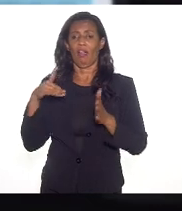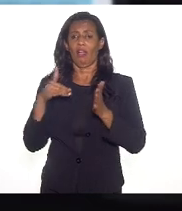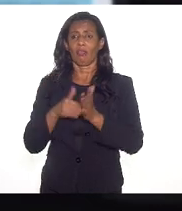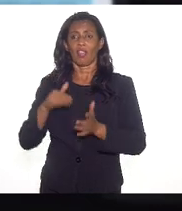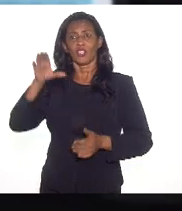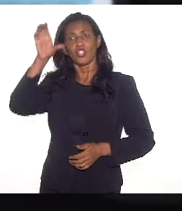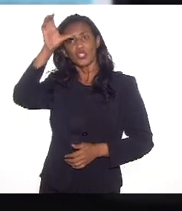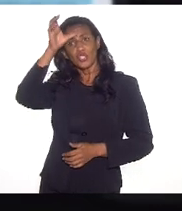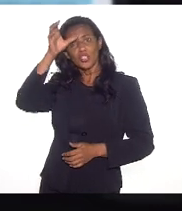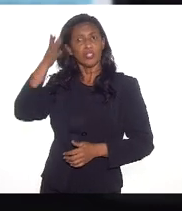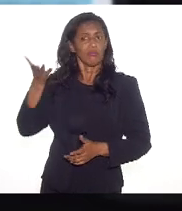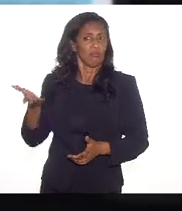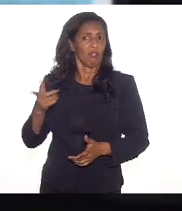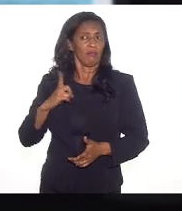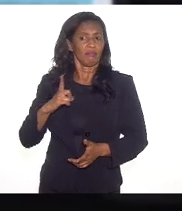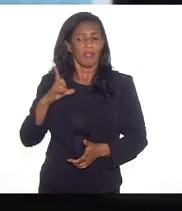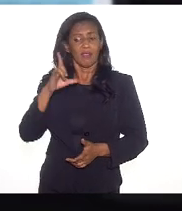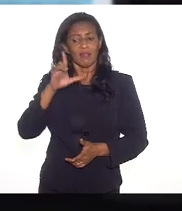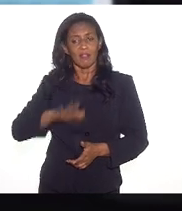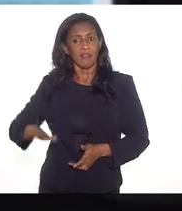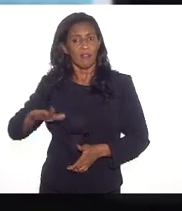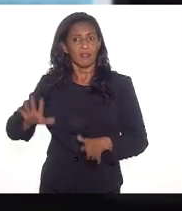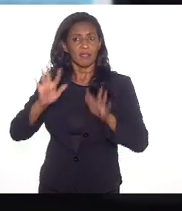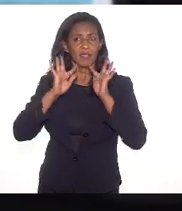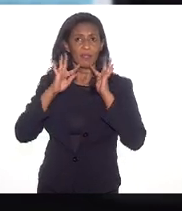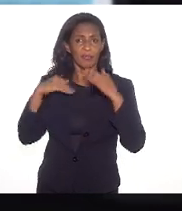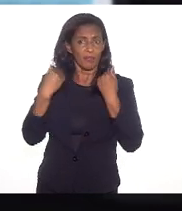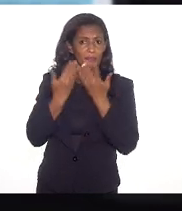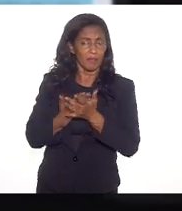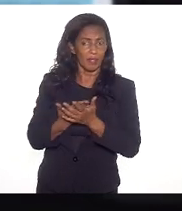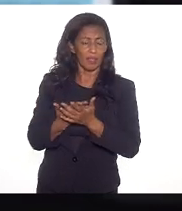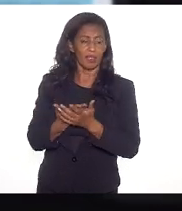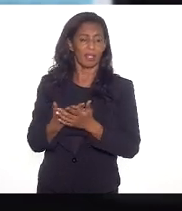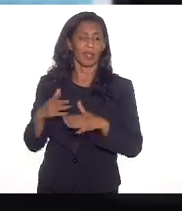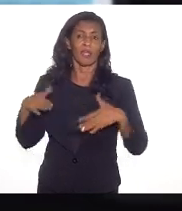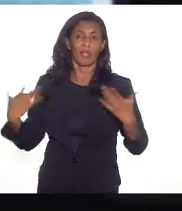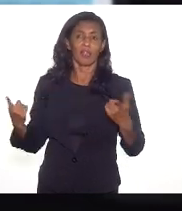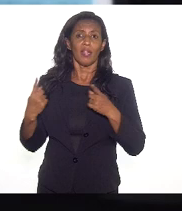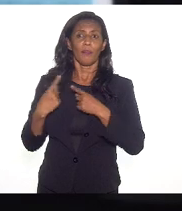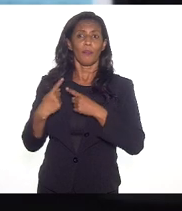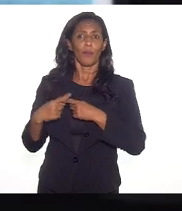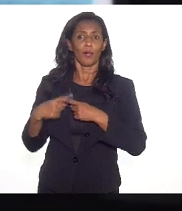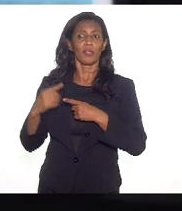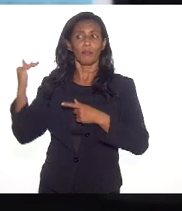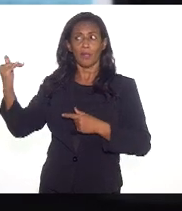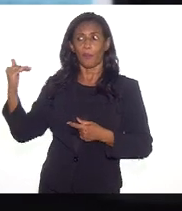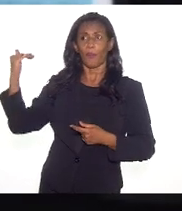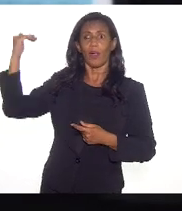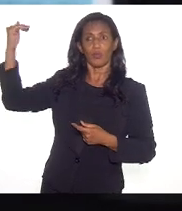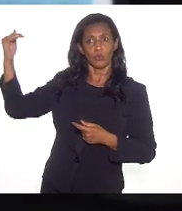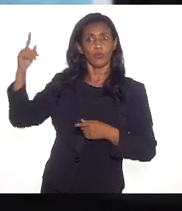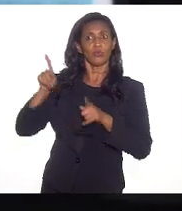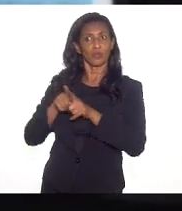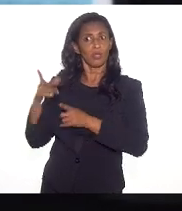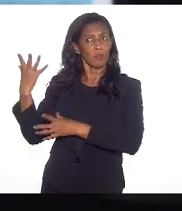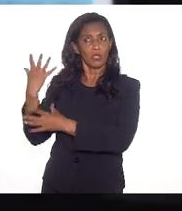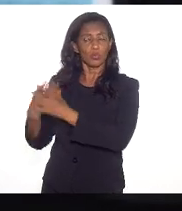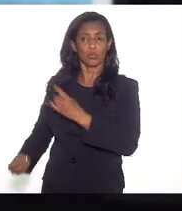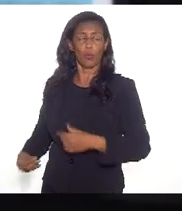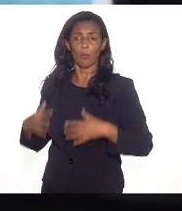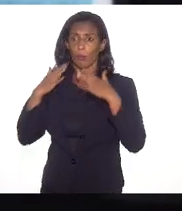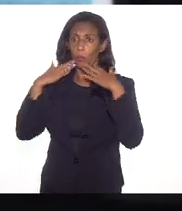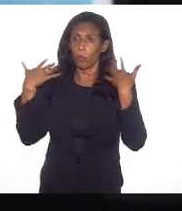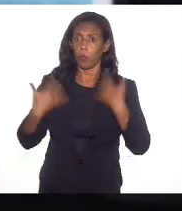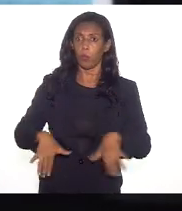que são tios, enfim, que têm crianças na família, e até por que não dizer dos adultos, que são muitos também, que somem e causam um